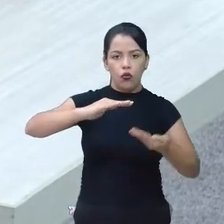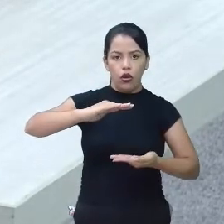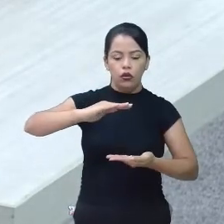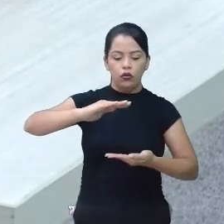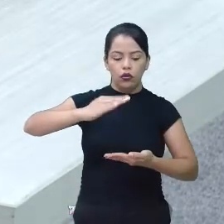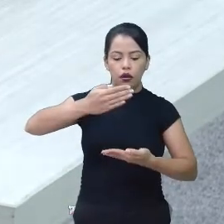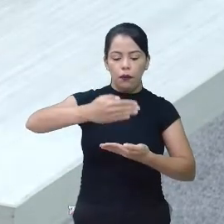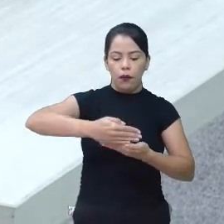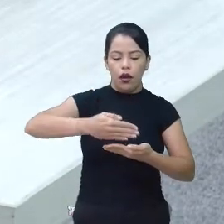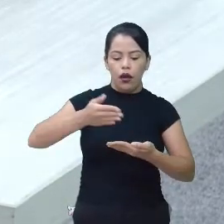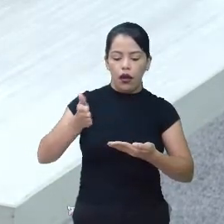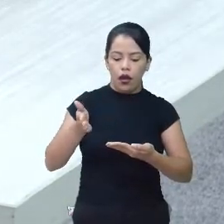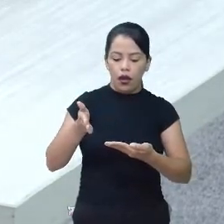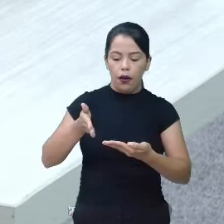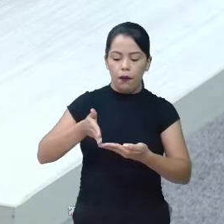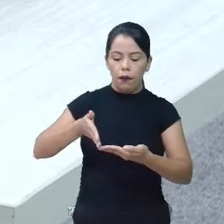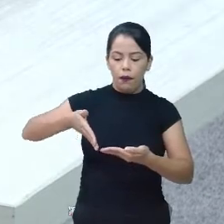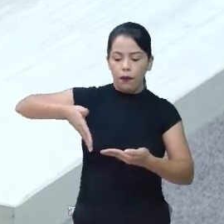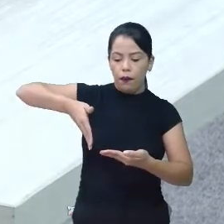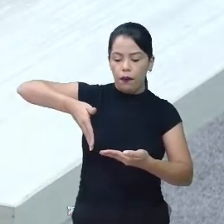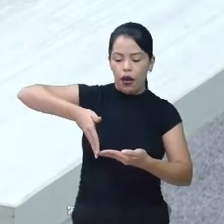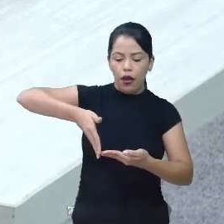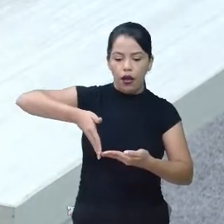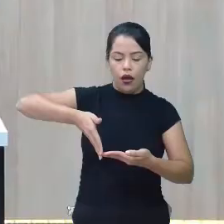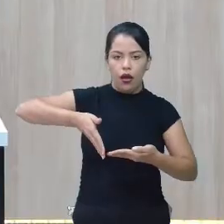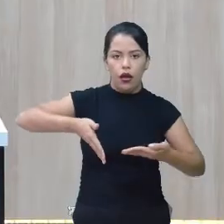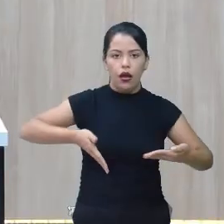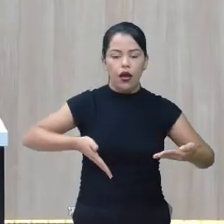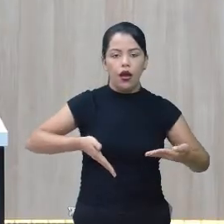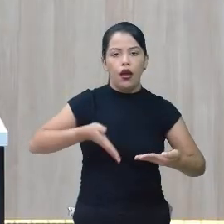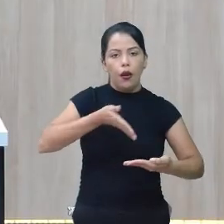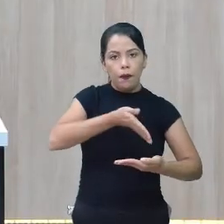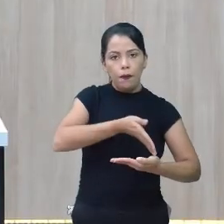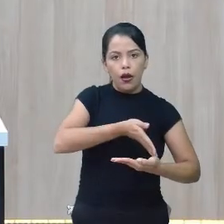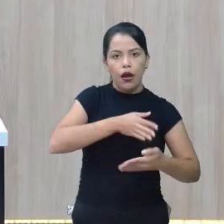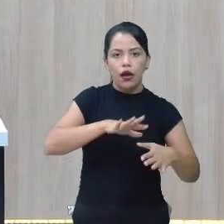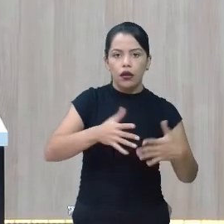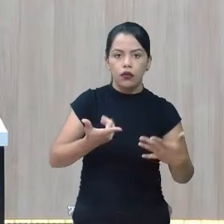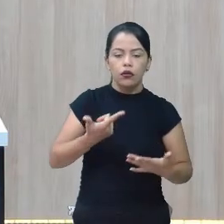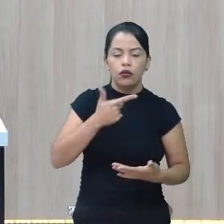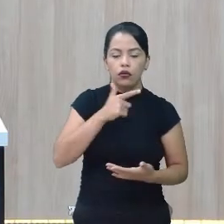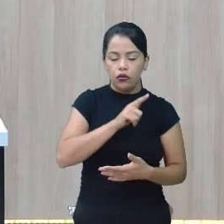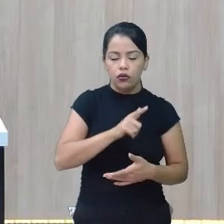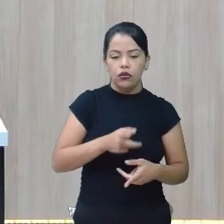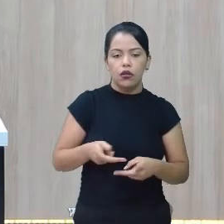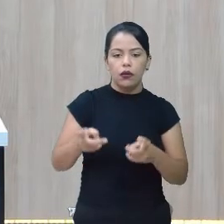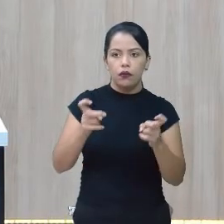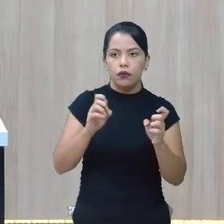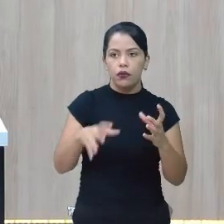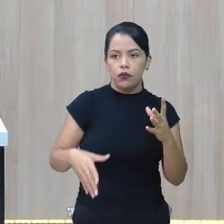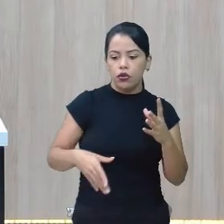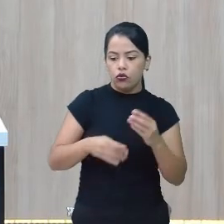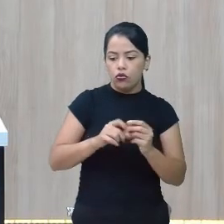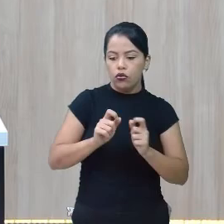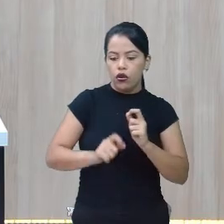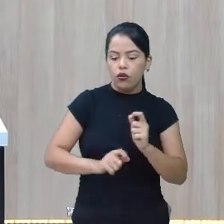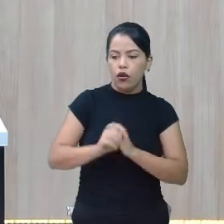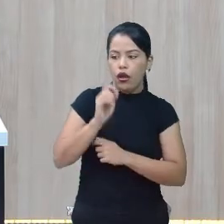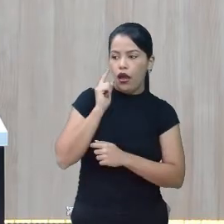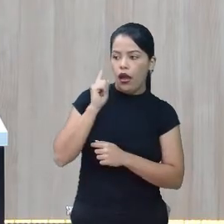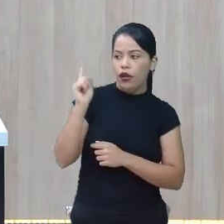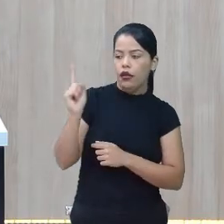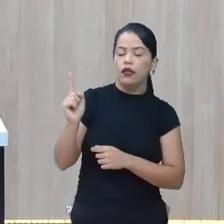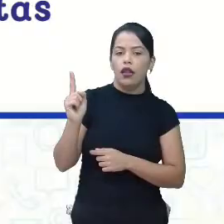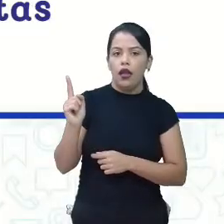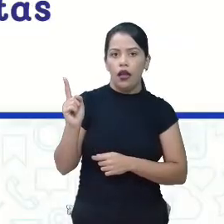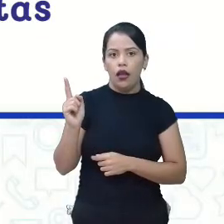caso, a gente vai ter aqui 12 arestas, né? Então, a gente consegue compor essa ideia do nosso sólido. Opa! Aqui, pronto.